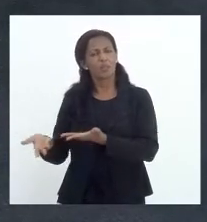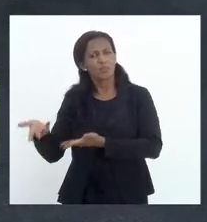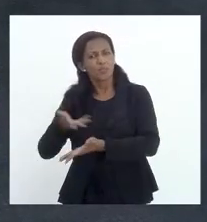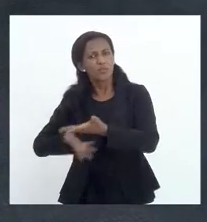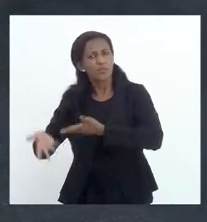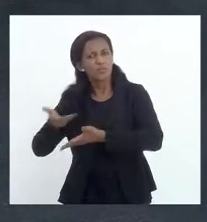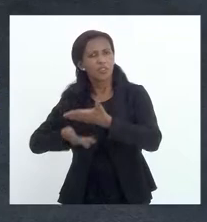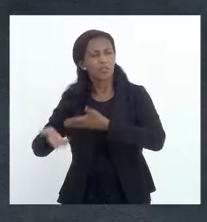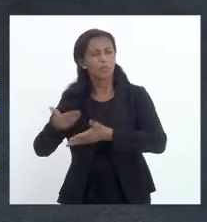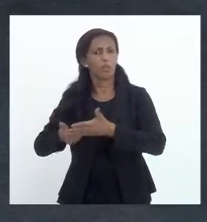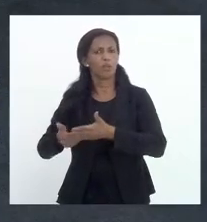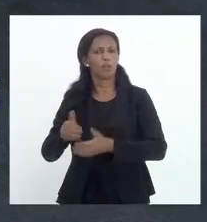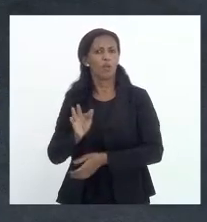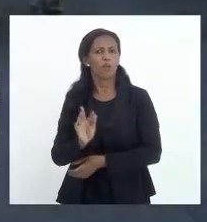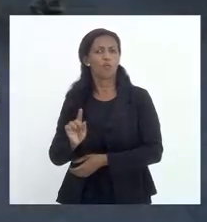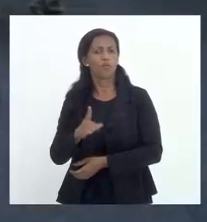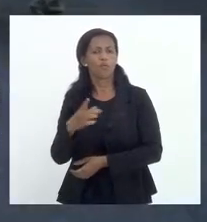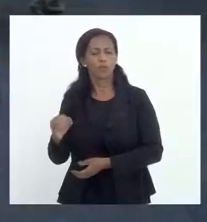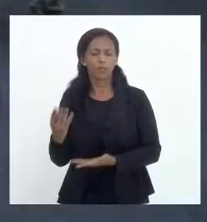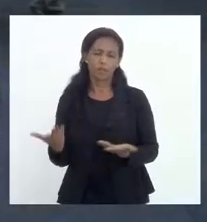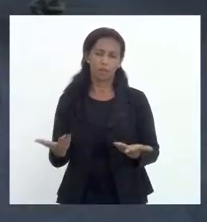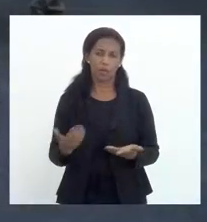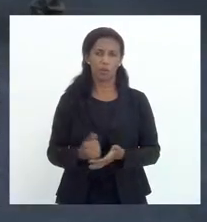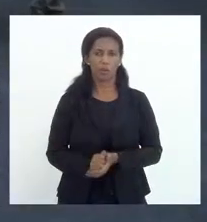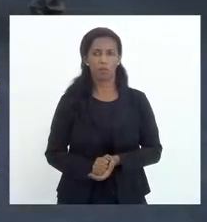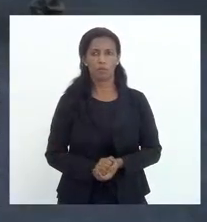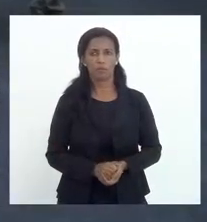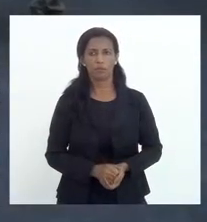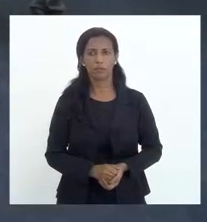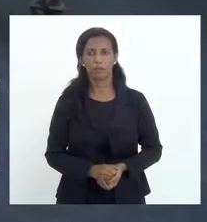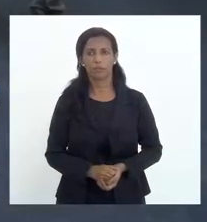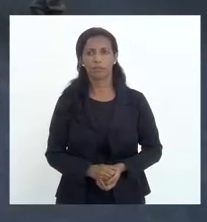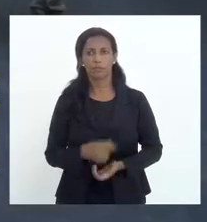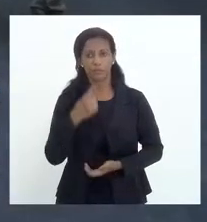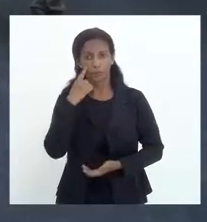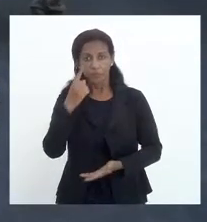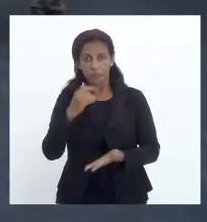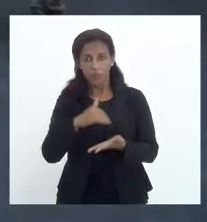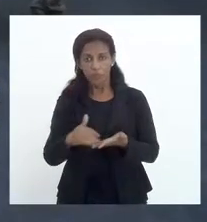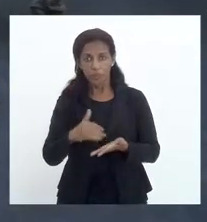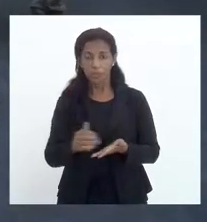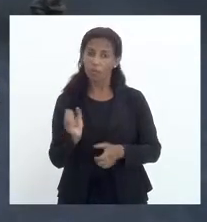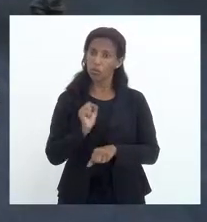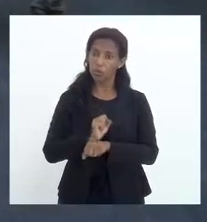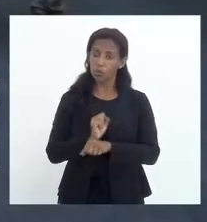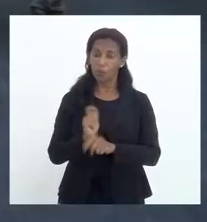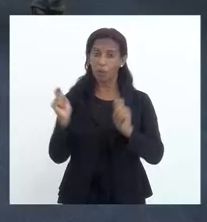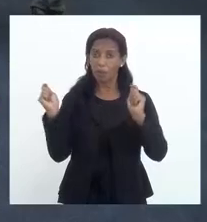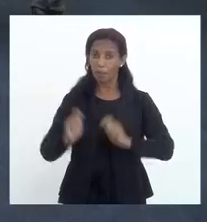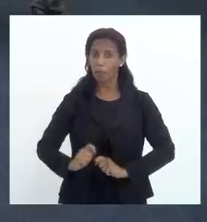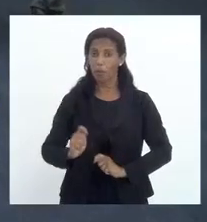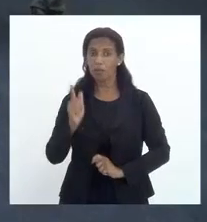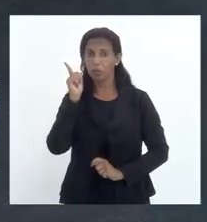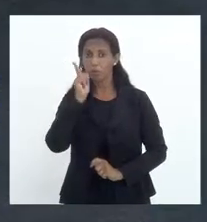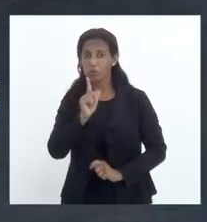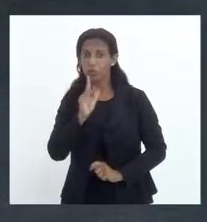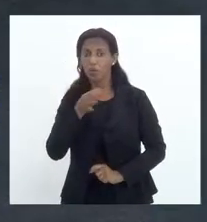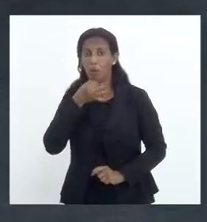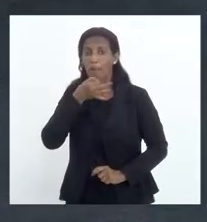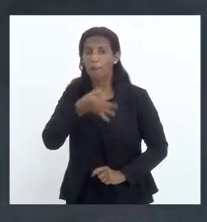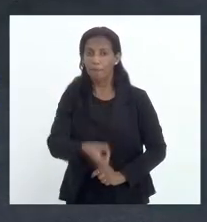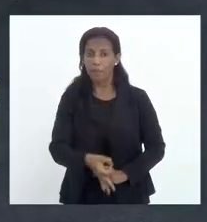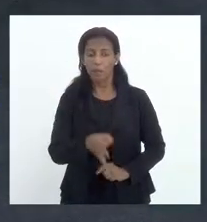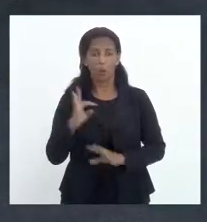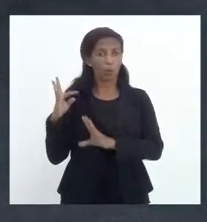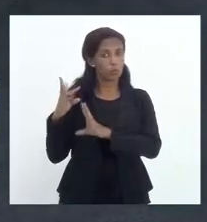nas fundações. Então, era isso que eu queria pontuar aqui, viu, secretário? E espero que a gente possa chegar a um denominador comum com relação a